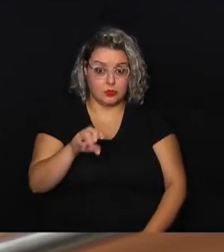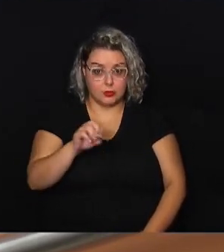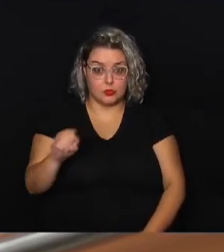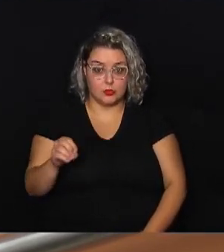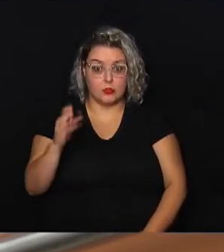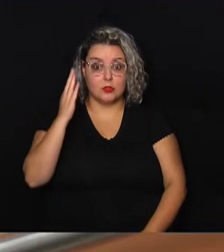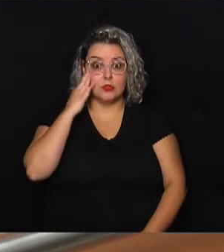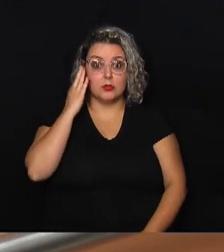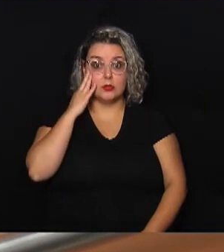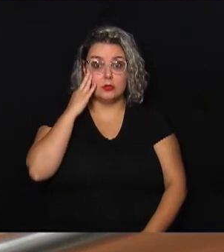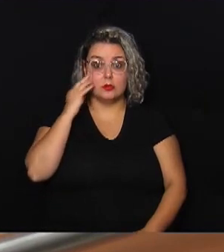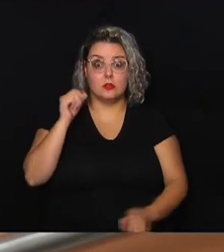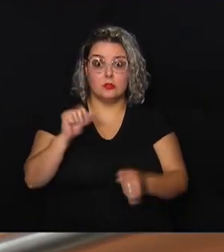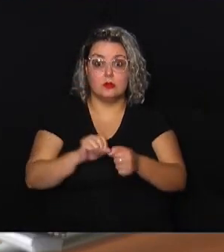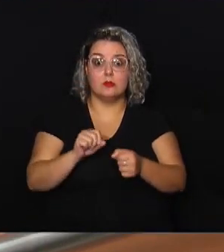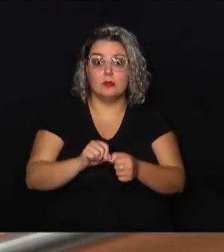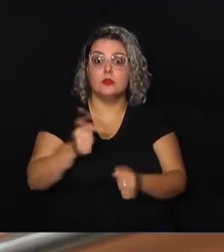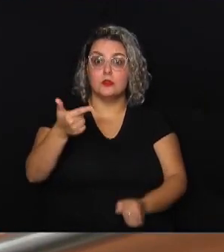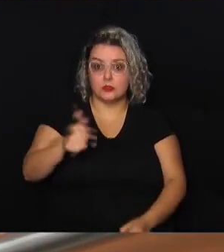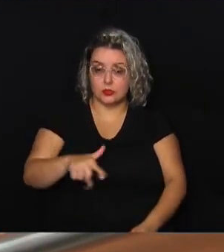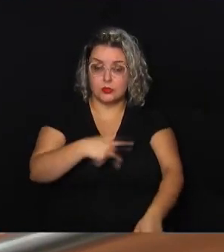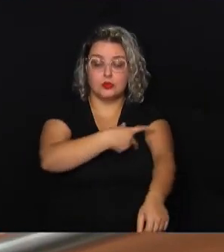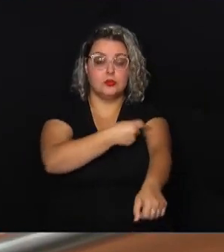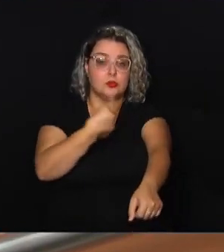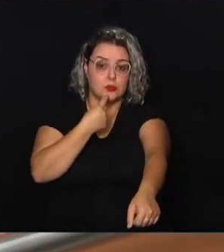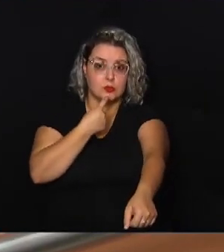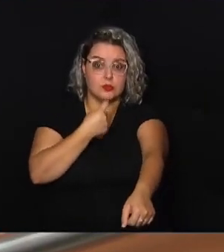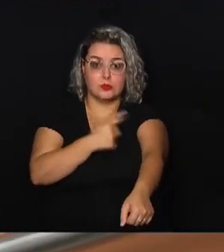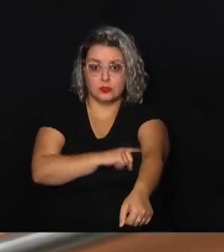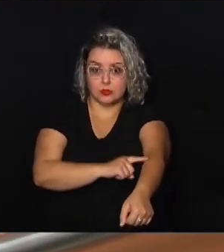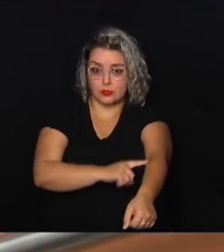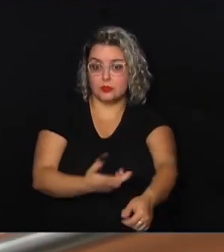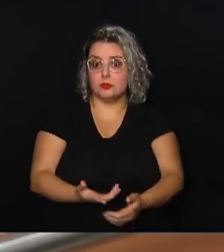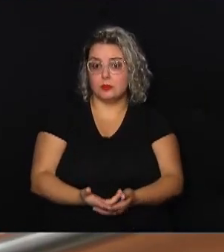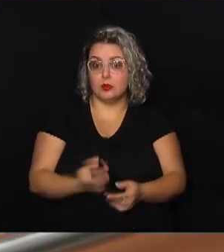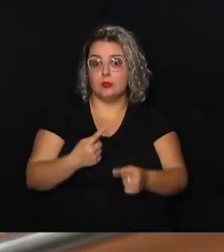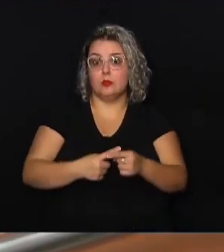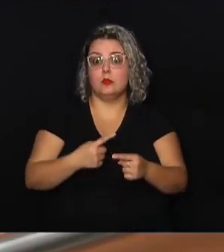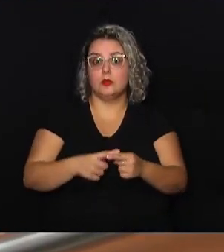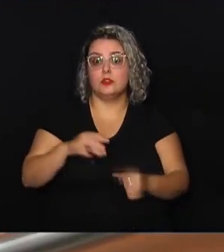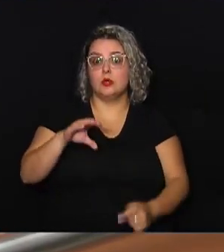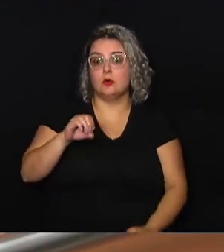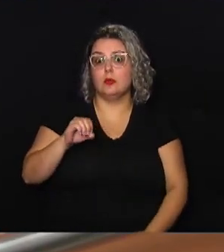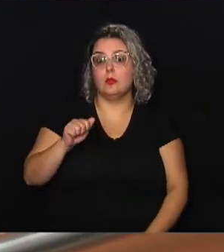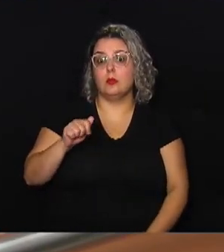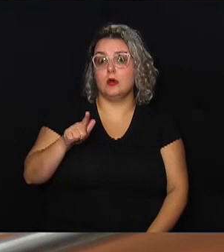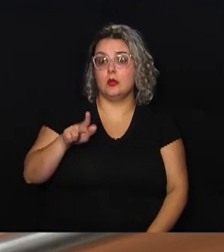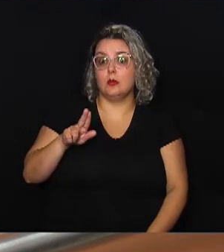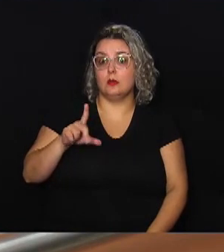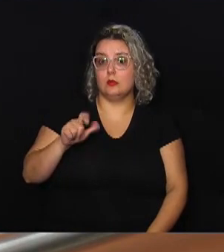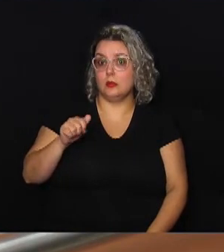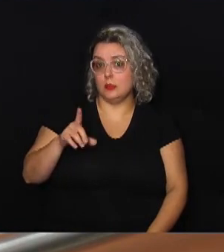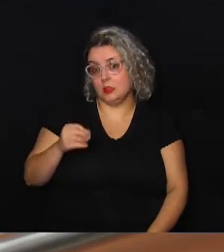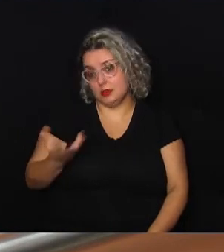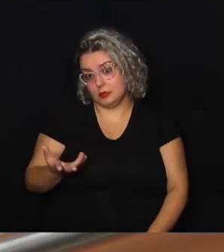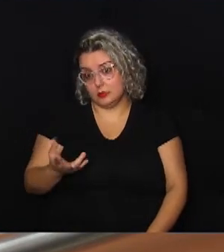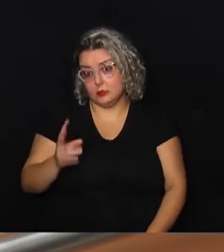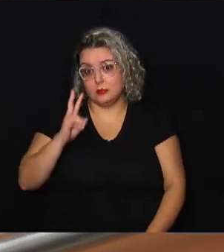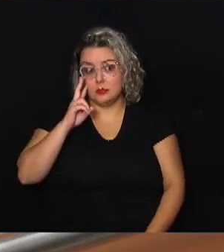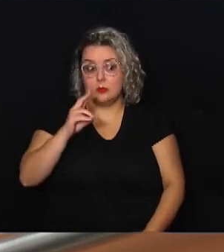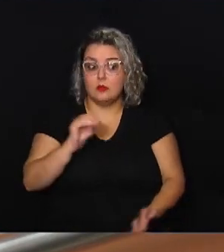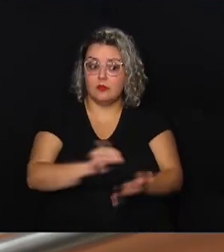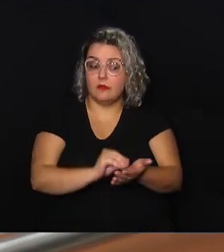soube que ela teria que fazer novamente este exame de sangue, porque havia coagulado, né? Então você vê um